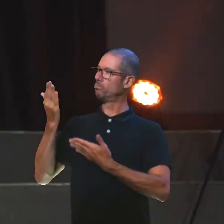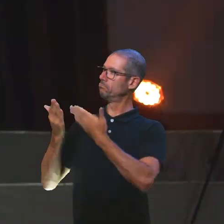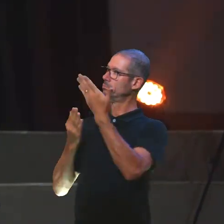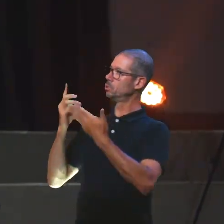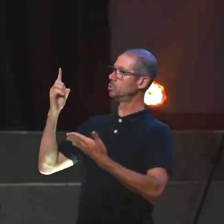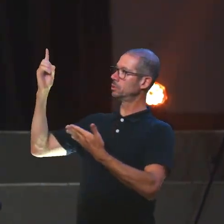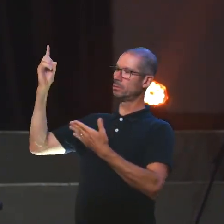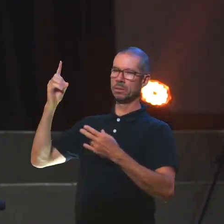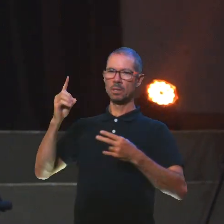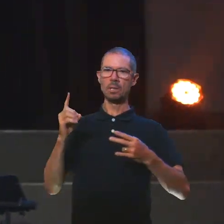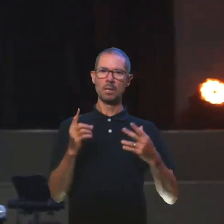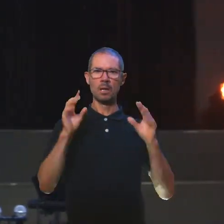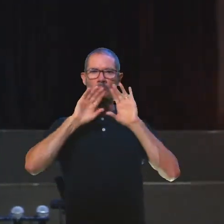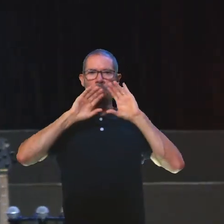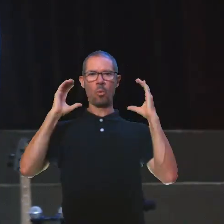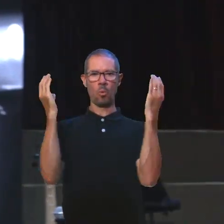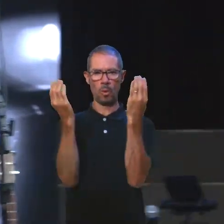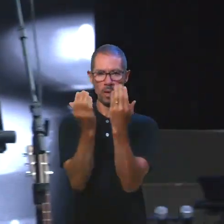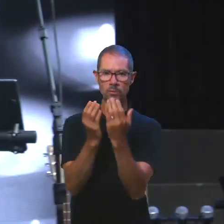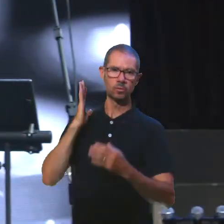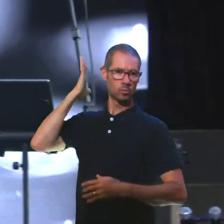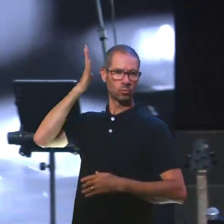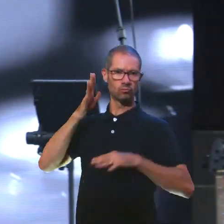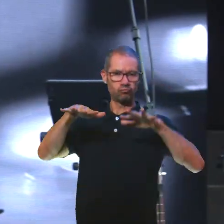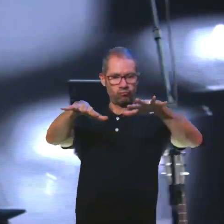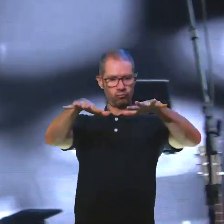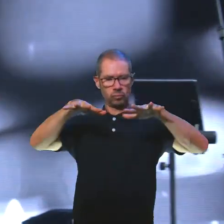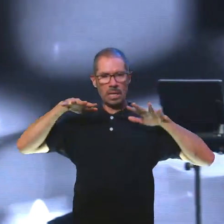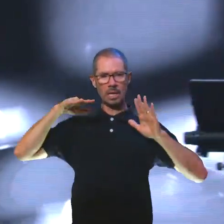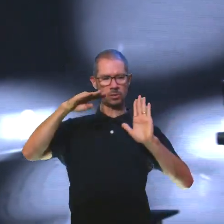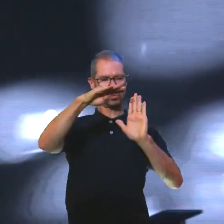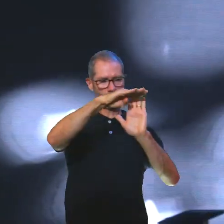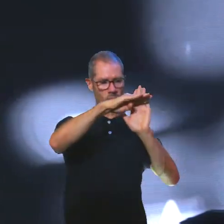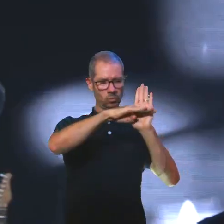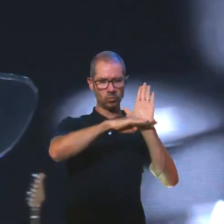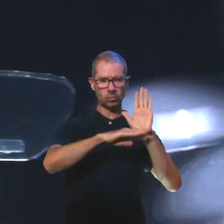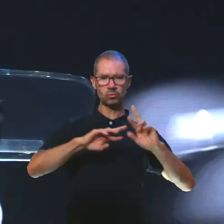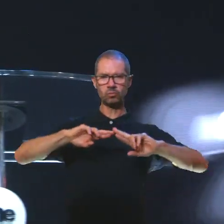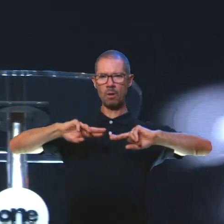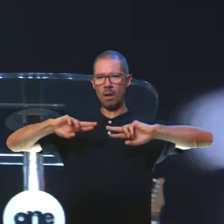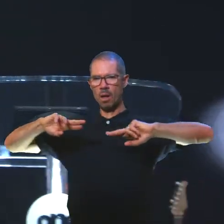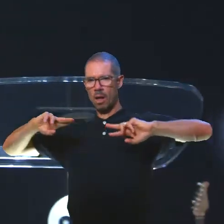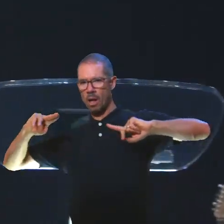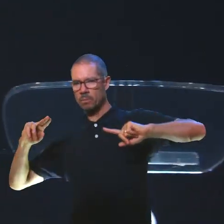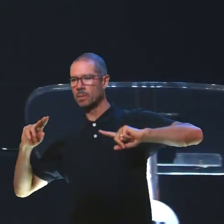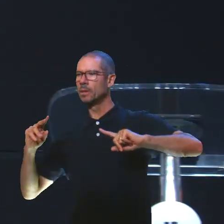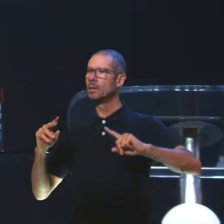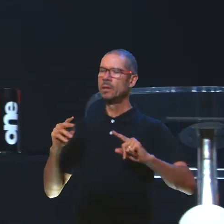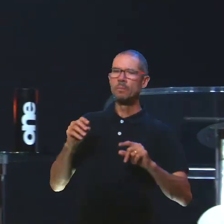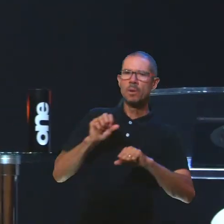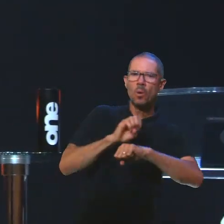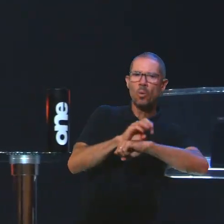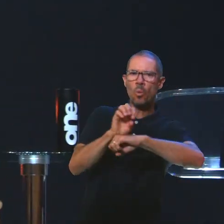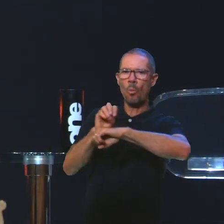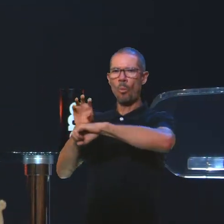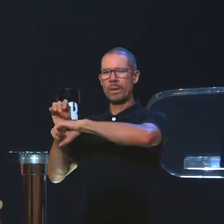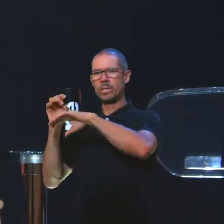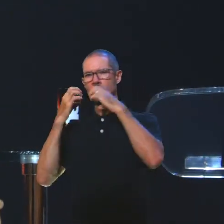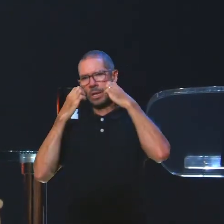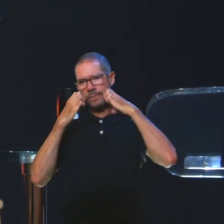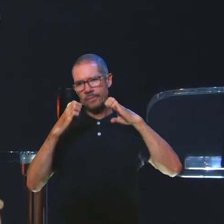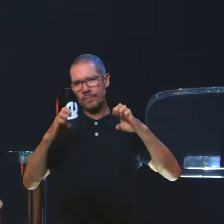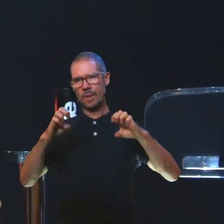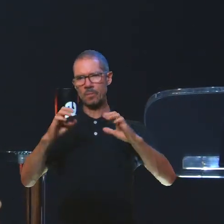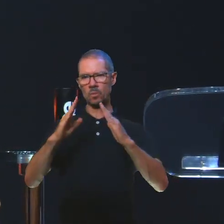entre conferências, congressos, estádios e outras programações, eventos, todas muito bem intencionadas para compartilhar do Evangelho e ver a